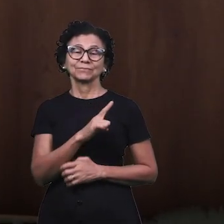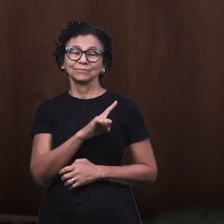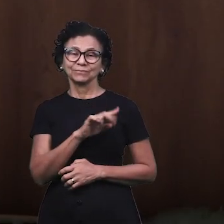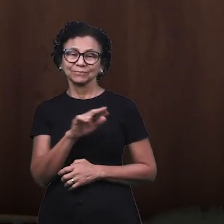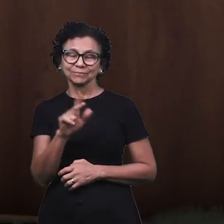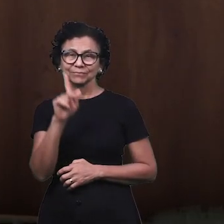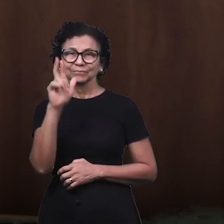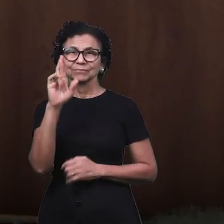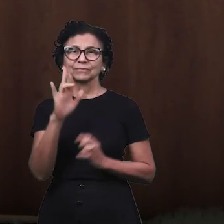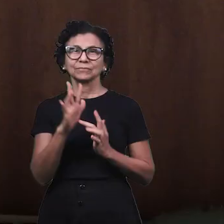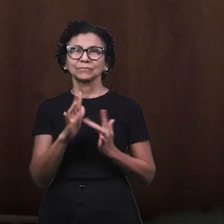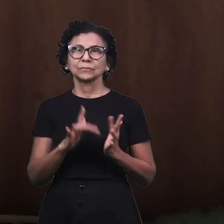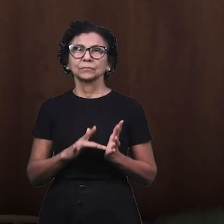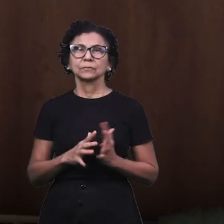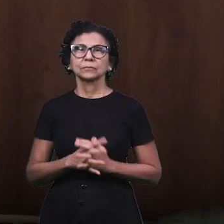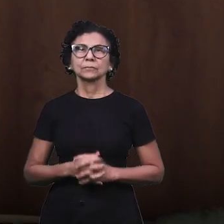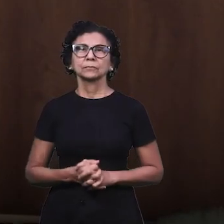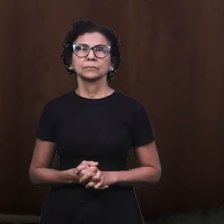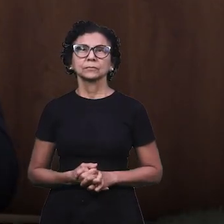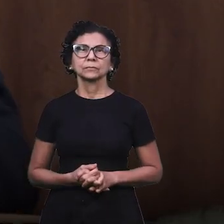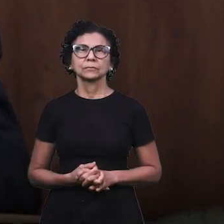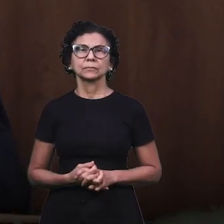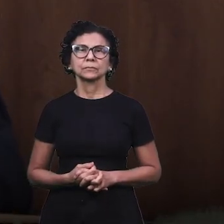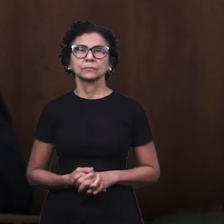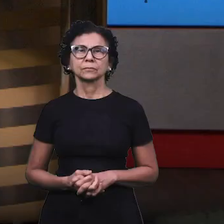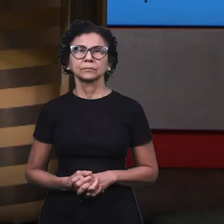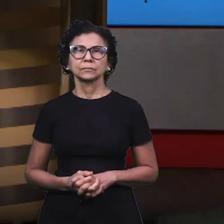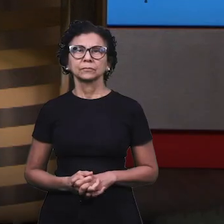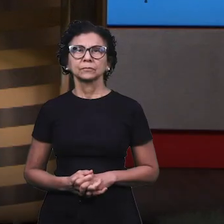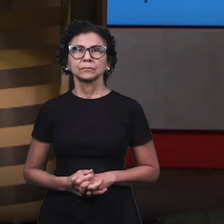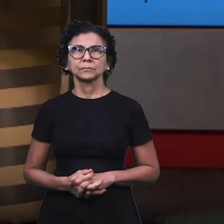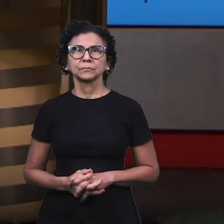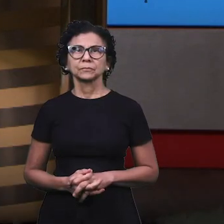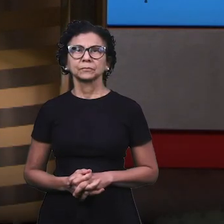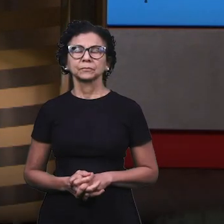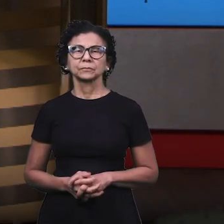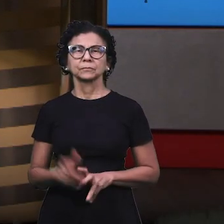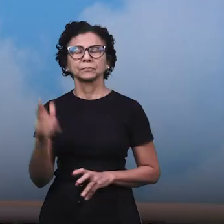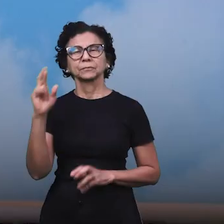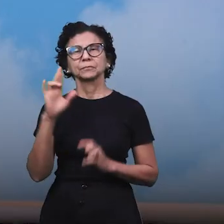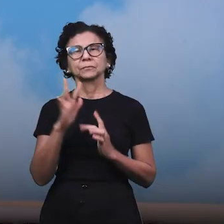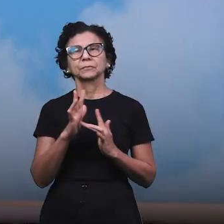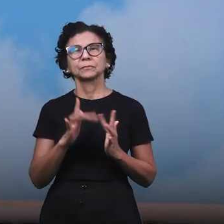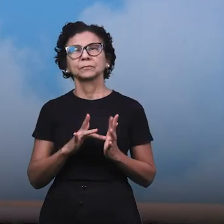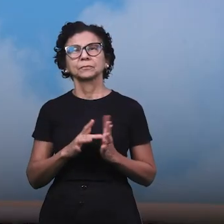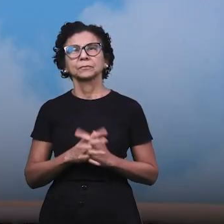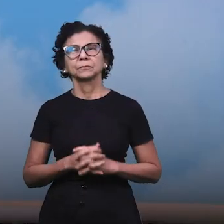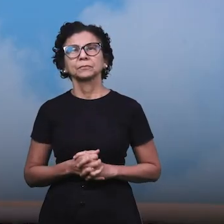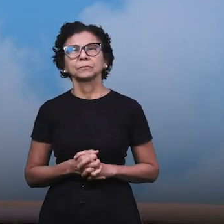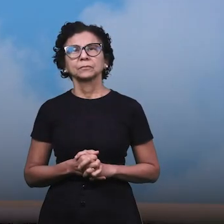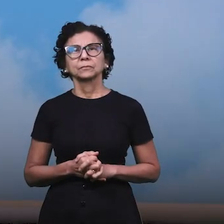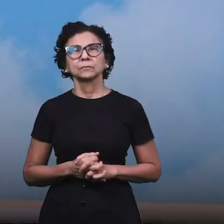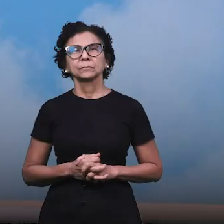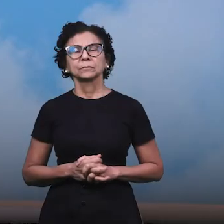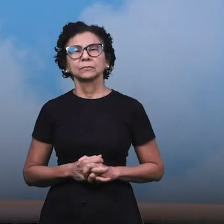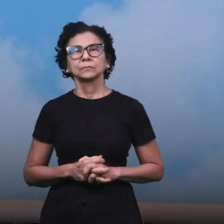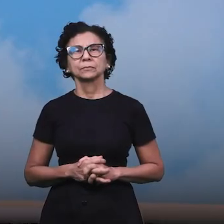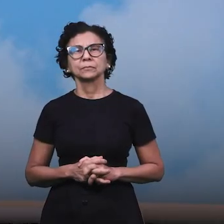irmãos, a paz do Senhor Jesus. Paz do Senhor. Amém. A paz do Senhor a todos os irmãos,